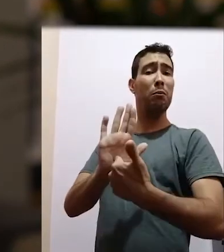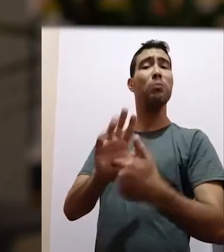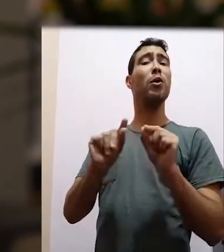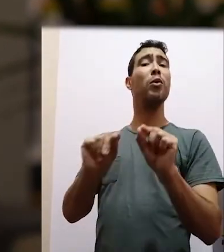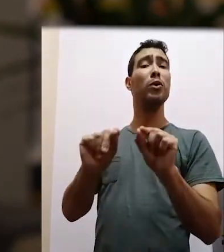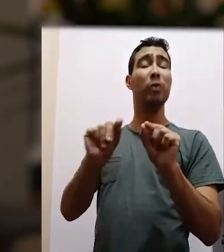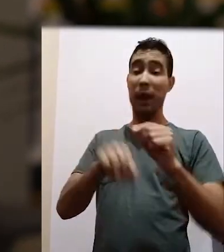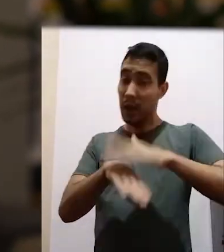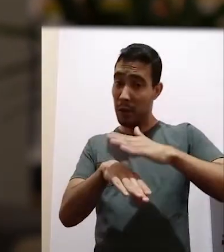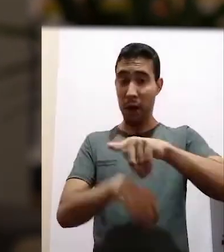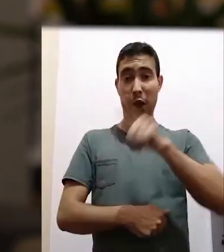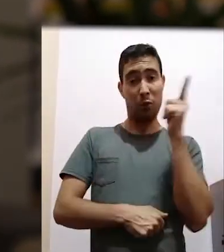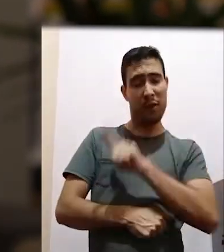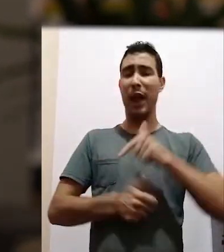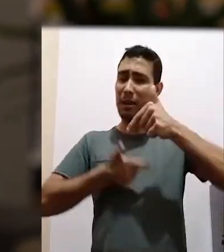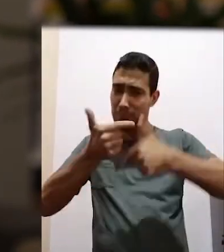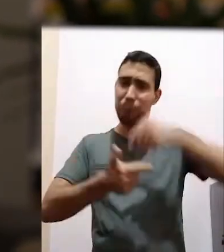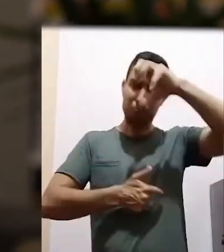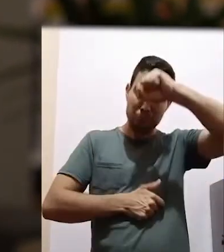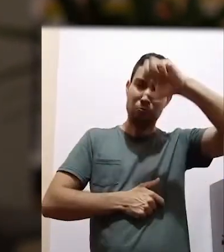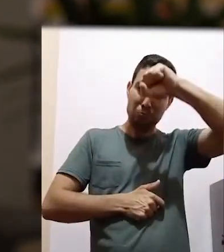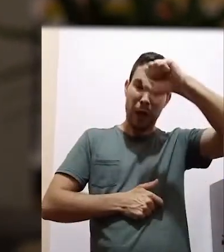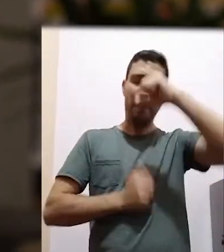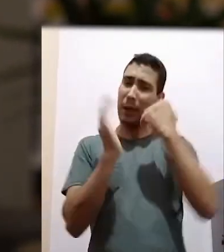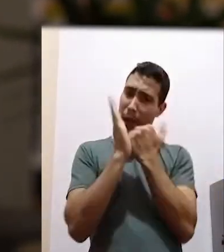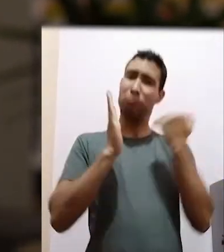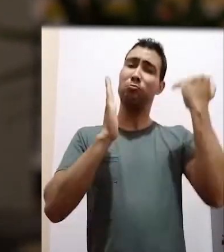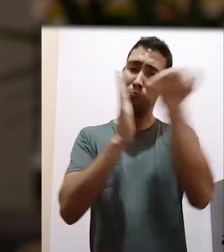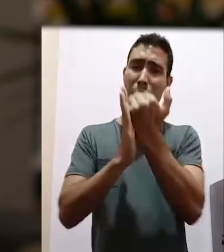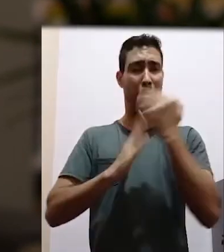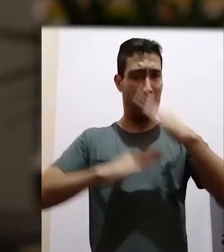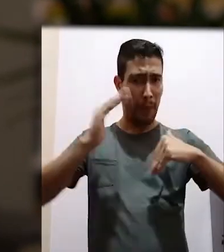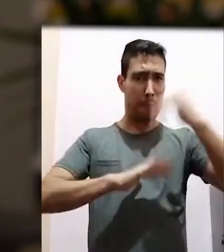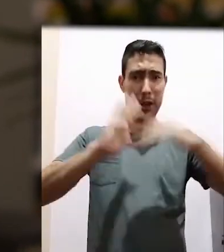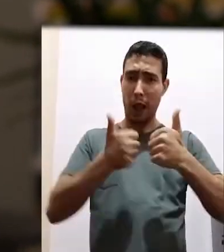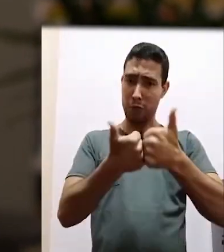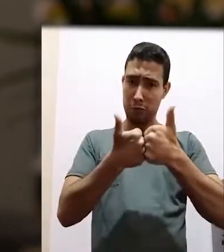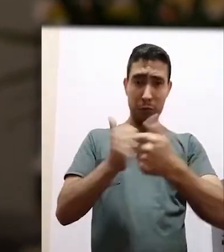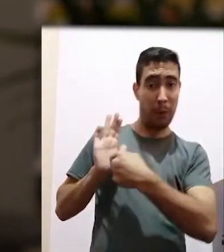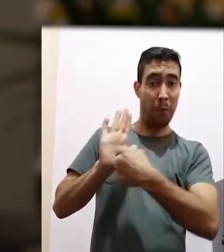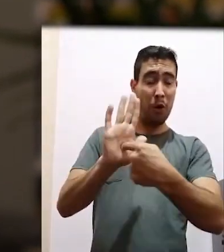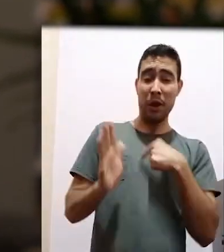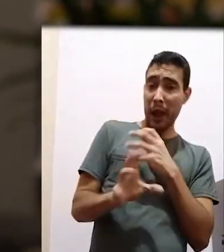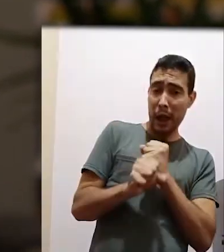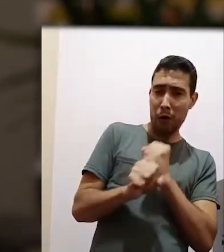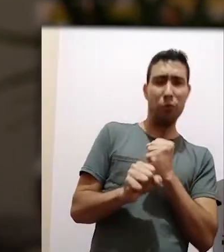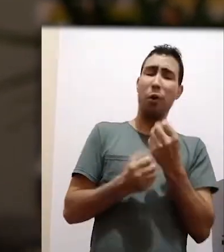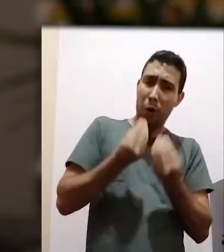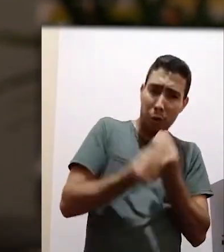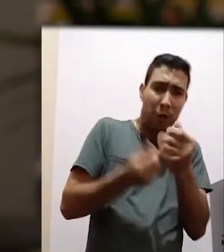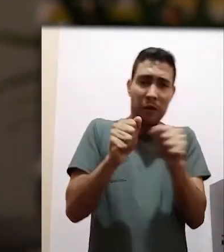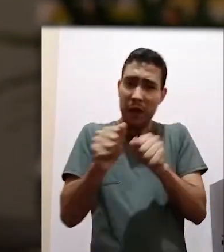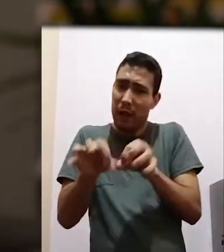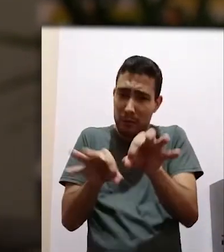oportunidade de mostrar ali, de forma concreta, que você dedicou um tempo da sua vida para se aperfeiçoar. É mostrar que